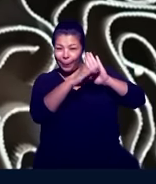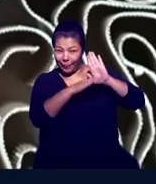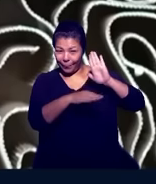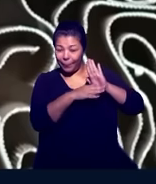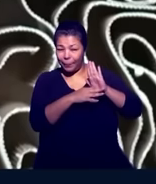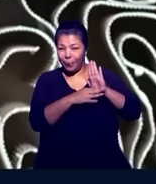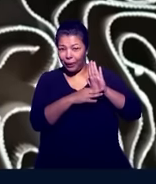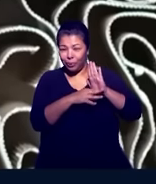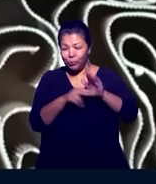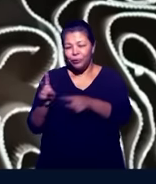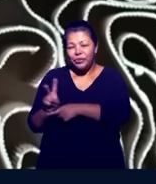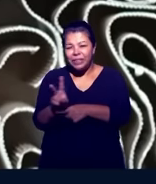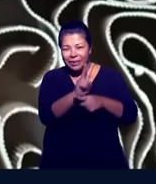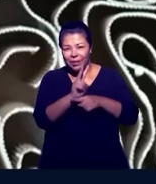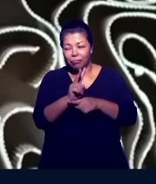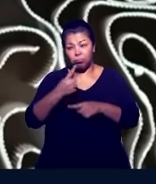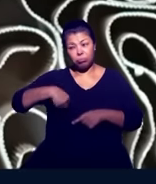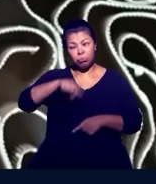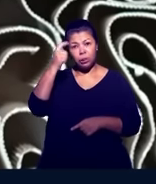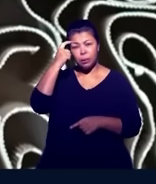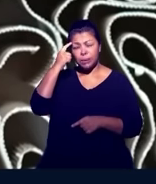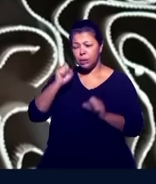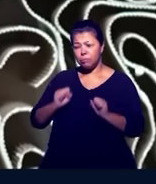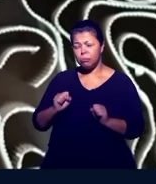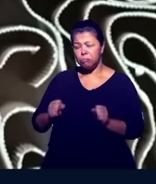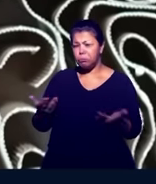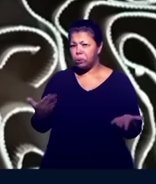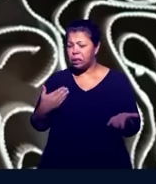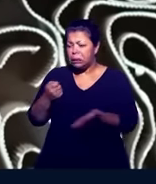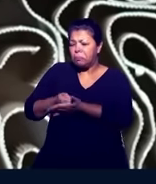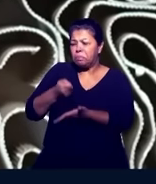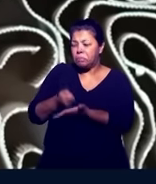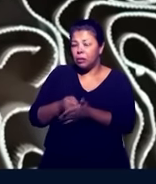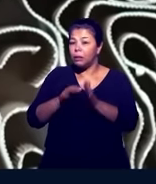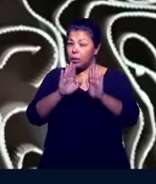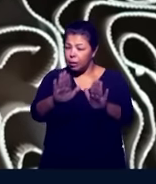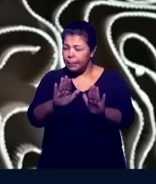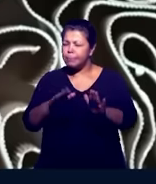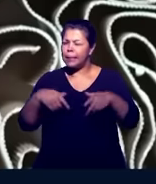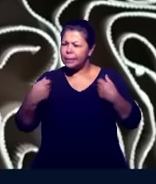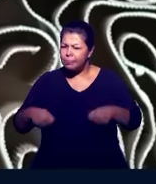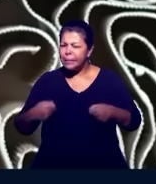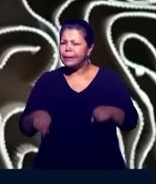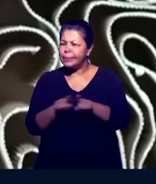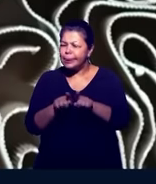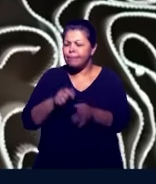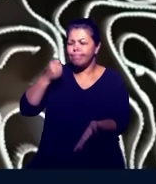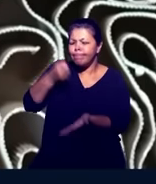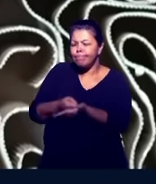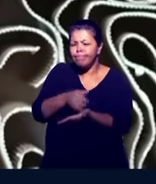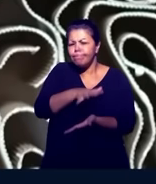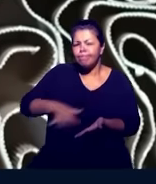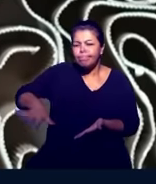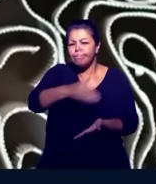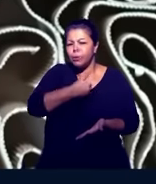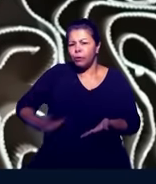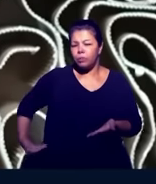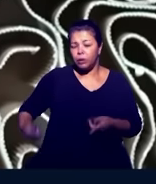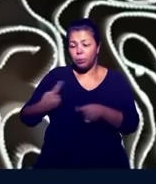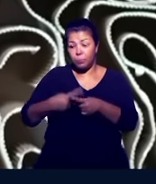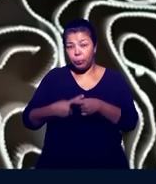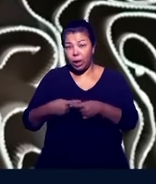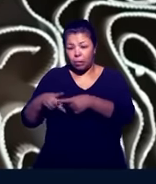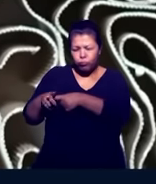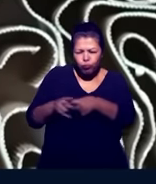duro eh ajuste fiscal é sempre discussão política por natureza não ajuste fiscal não existe ajuste fiscal certo errado